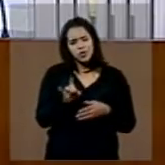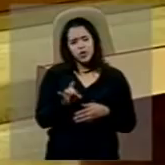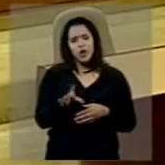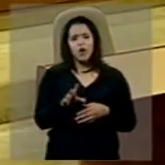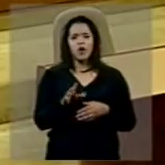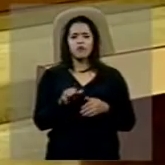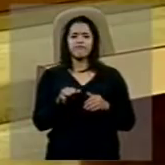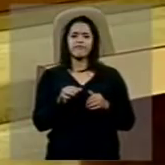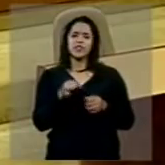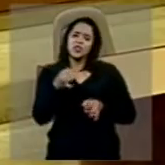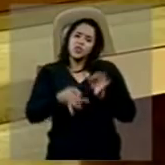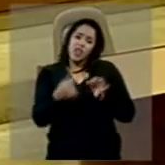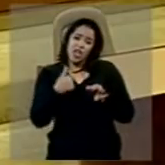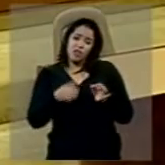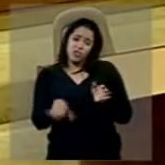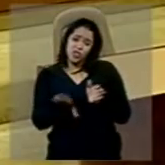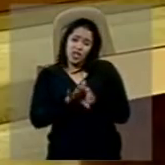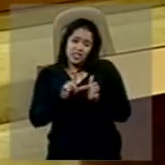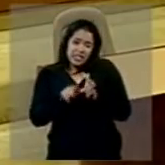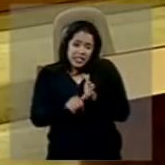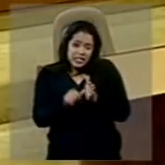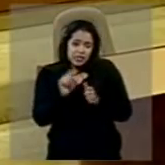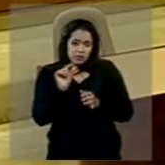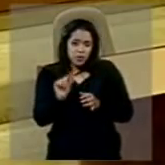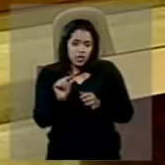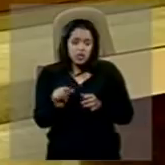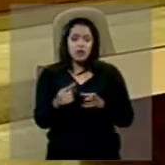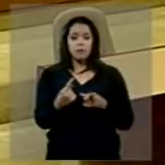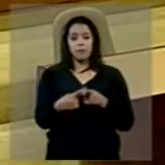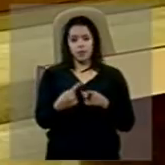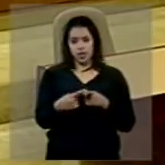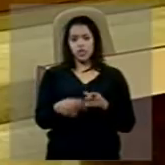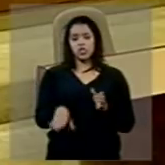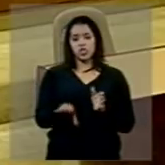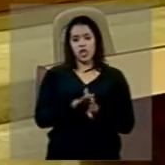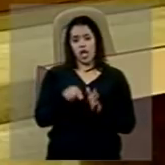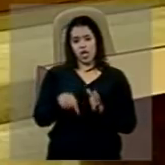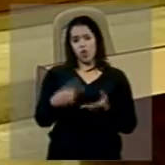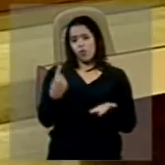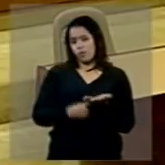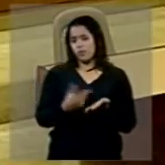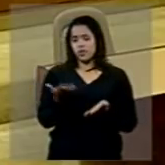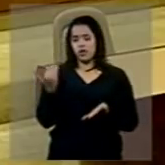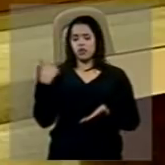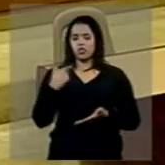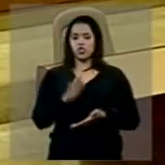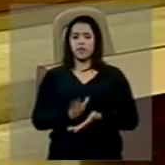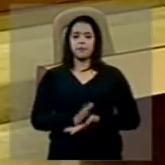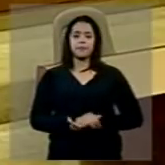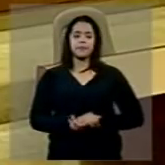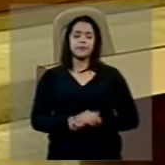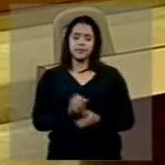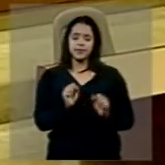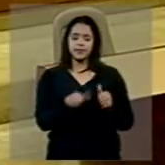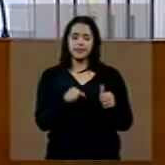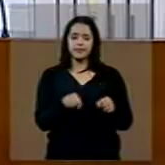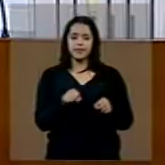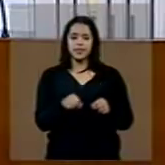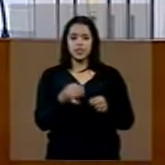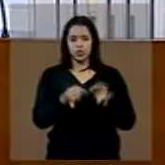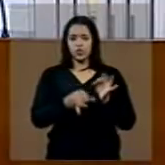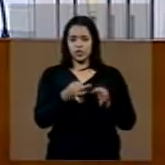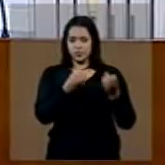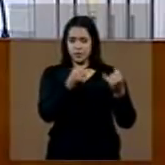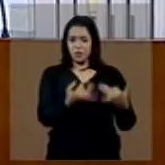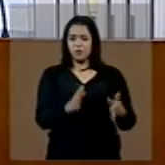já justificando, que eu chegarei um pouco atrasada na administrativa, como chegaria aqui por um compromisso antes de assumir. Está bem.